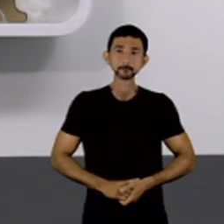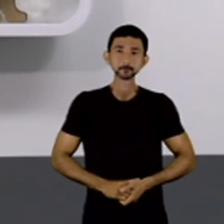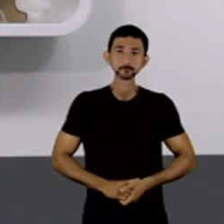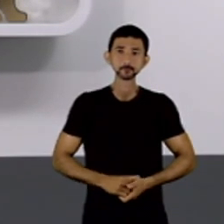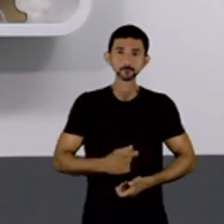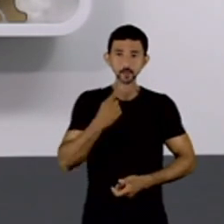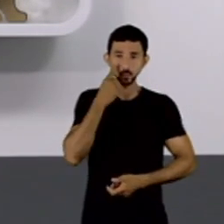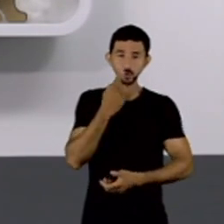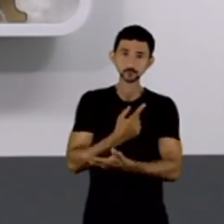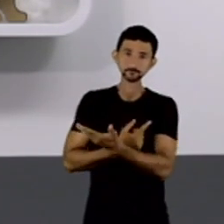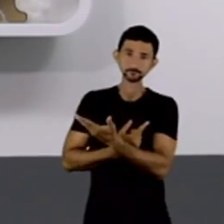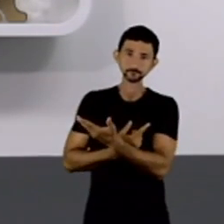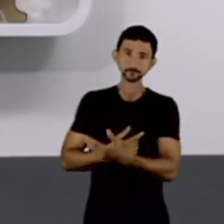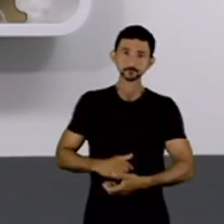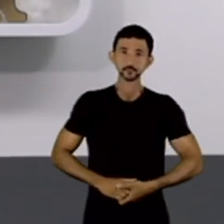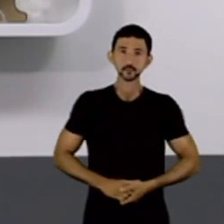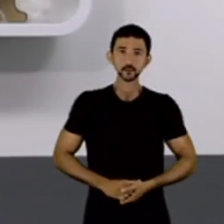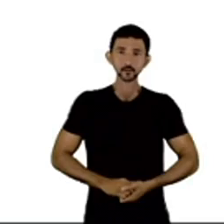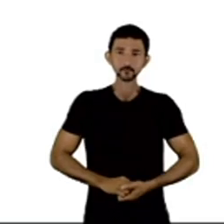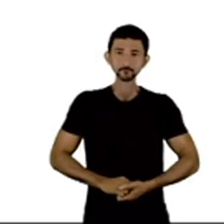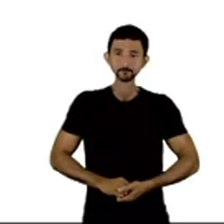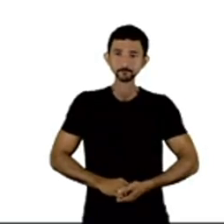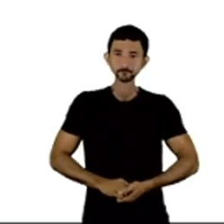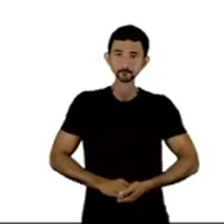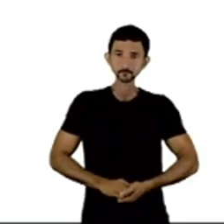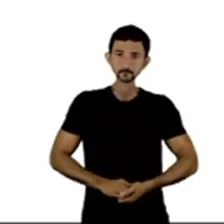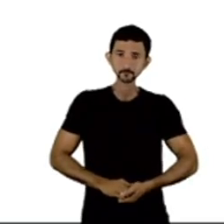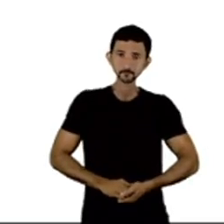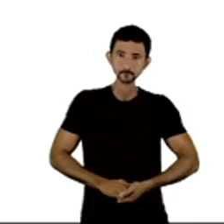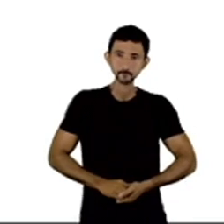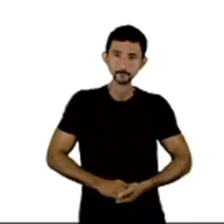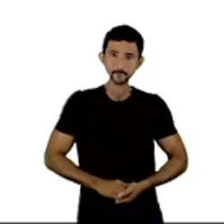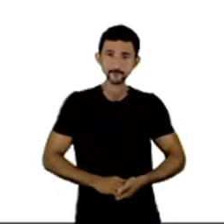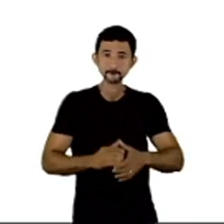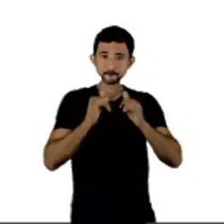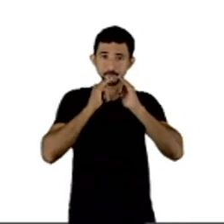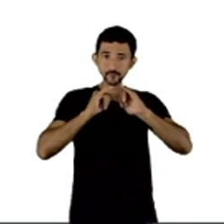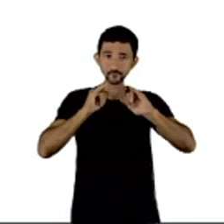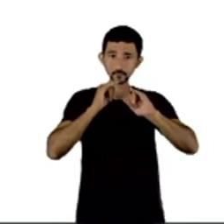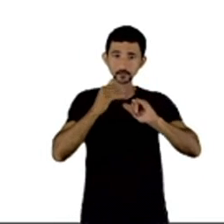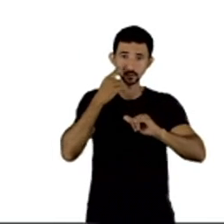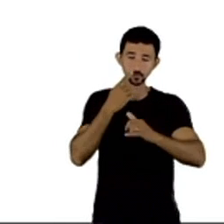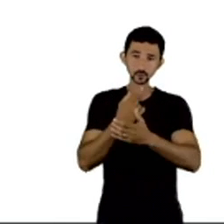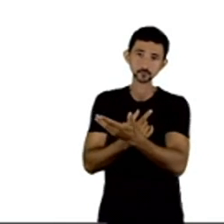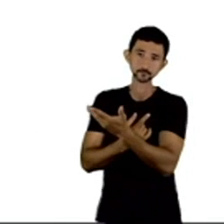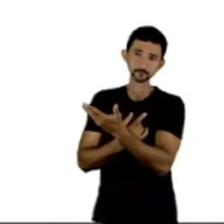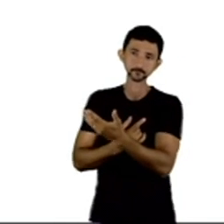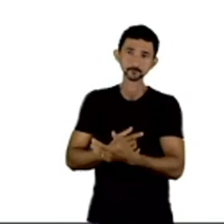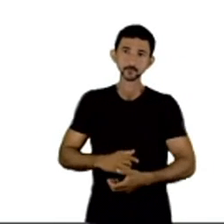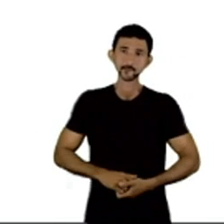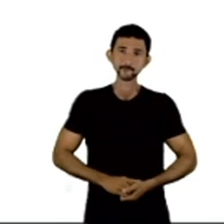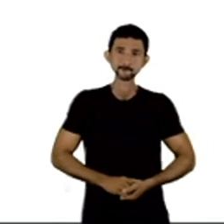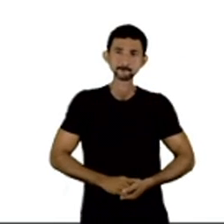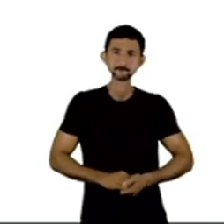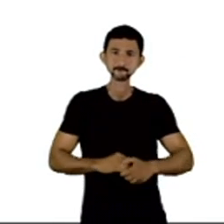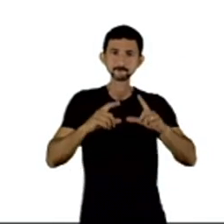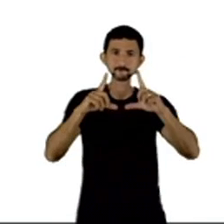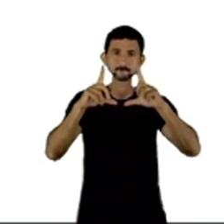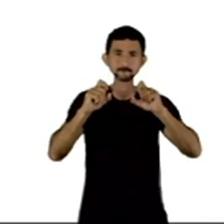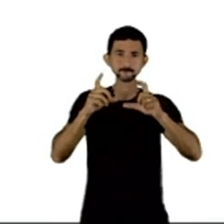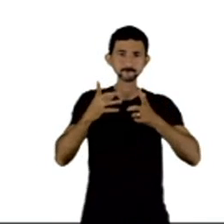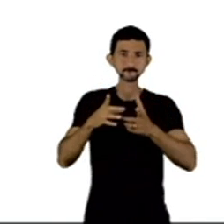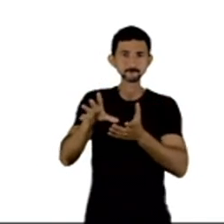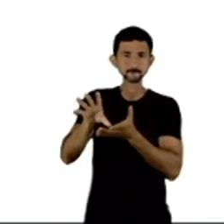tela, você vai ver ainda as seguintes informações, tá? Olha só, eu printei para ti